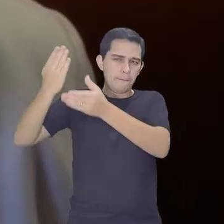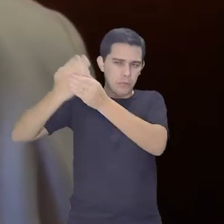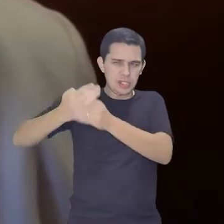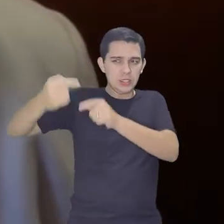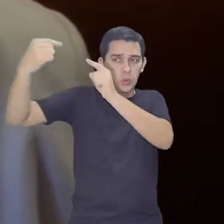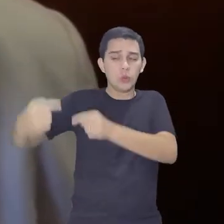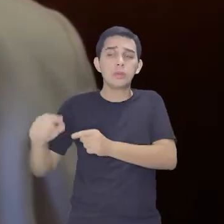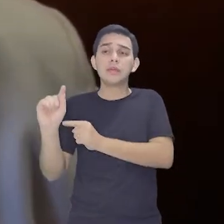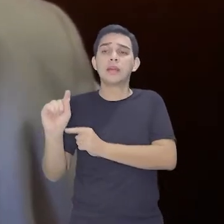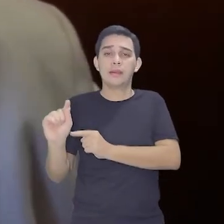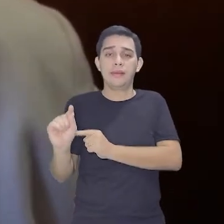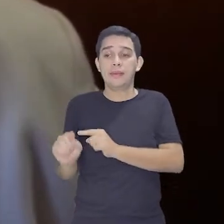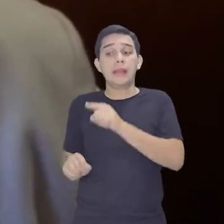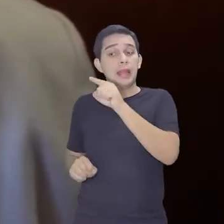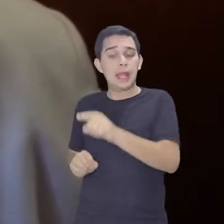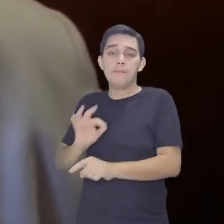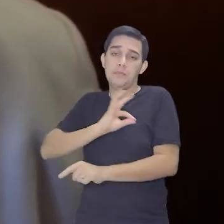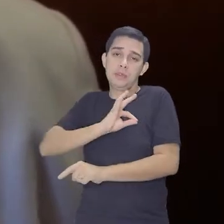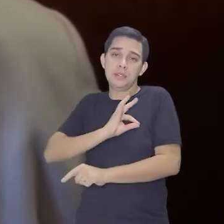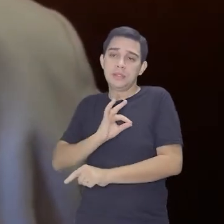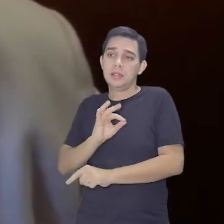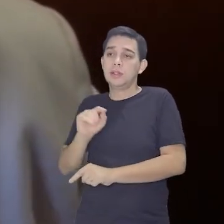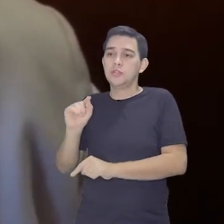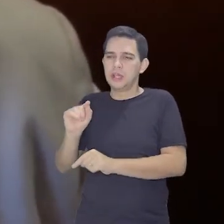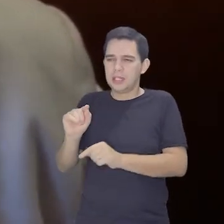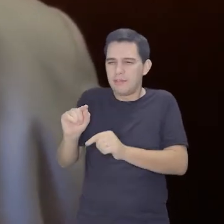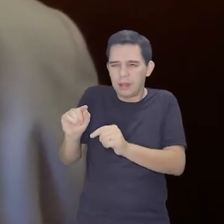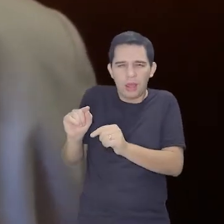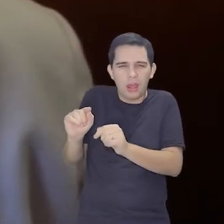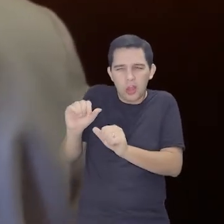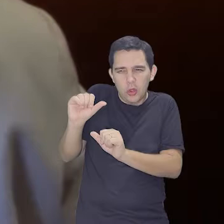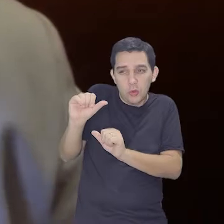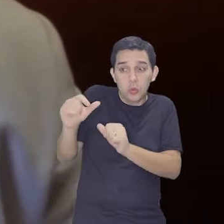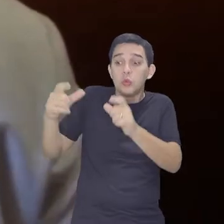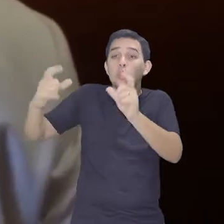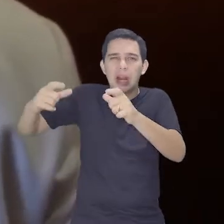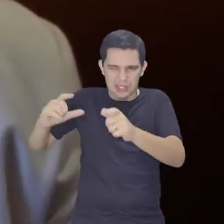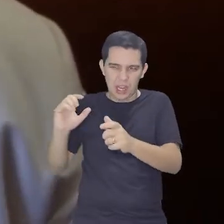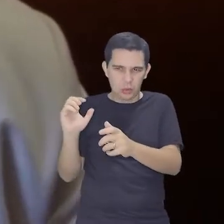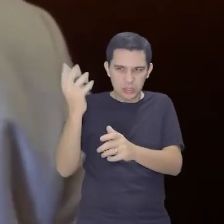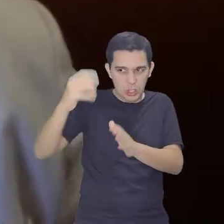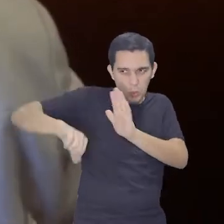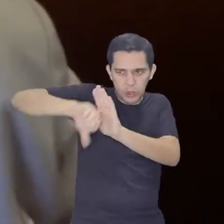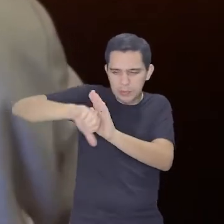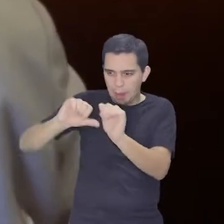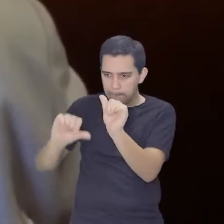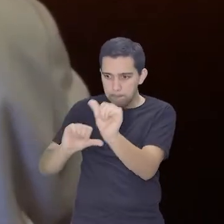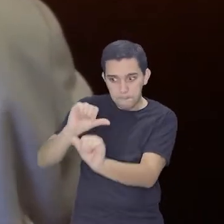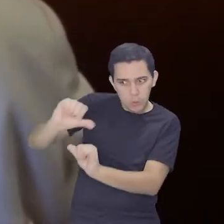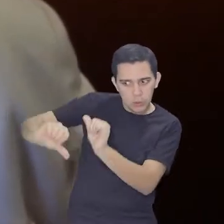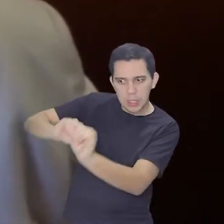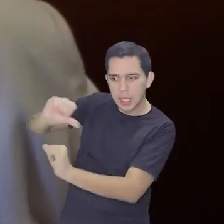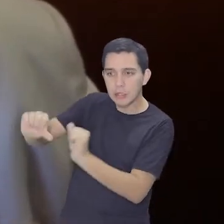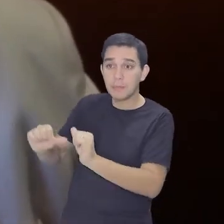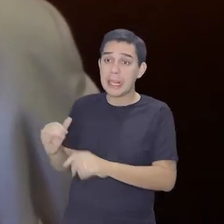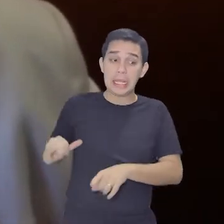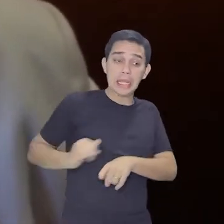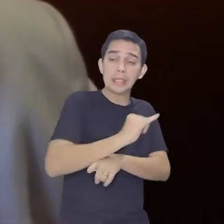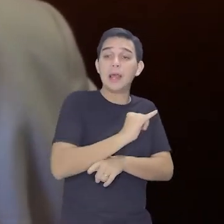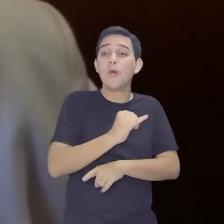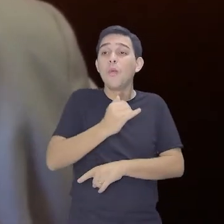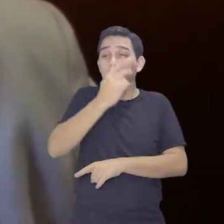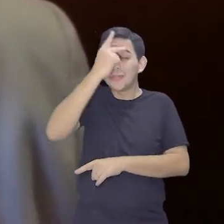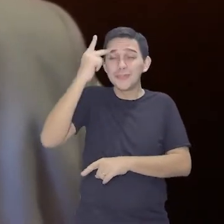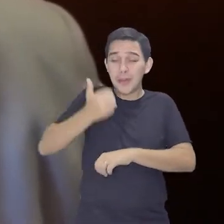diz no termo da lei, né, modificar o local do crime com a intenção de induzir o perito a erro. A investigação deixou